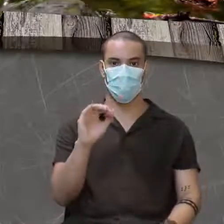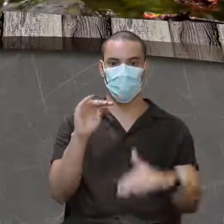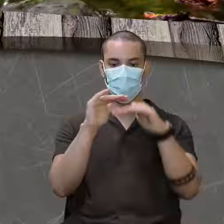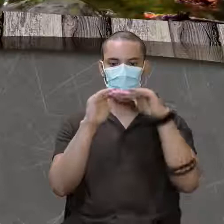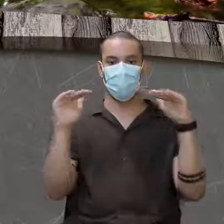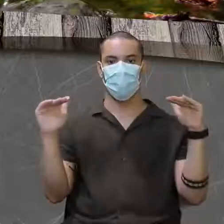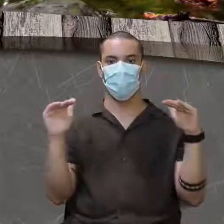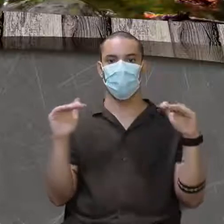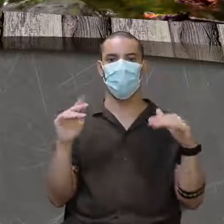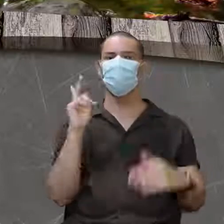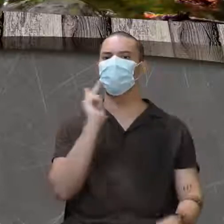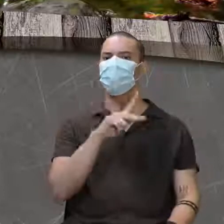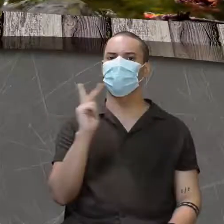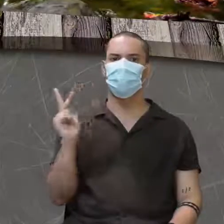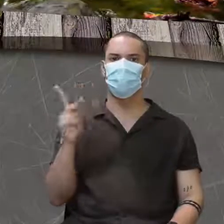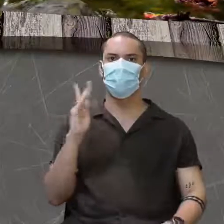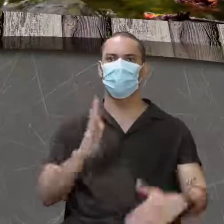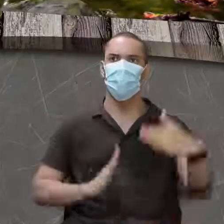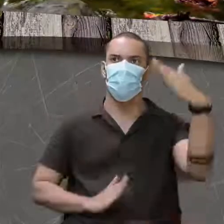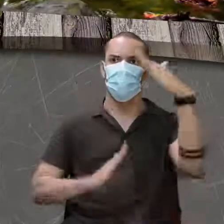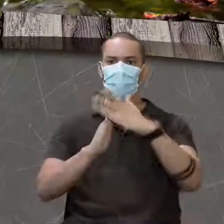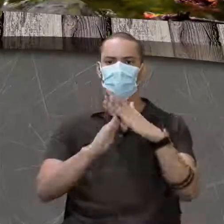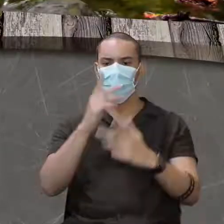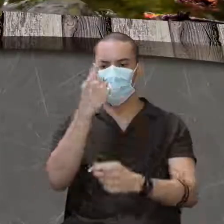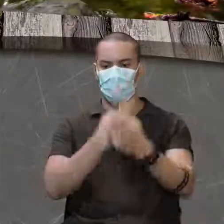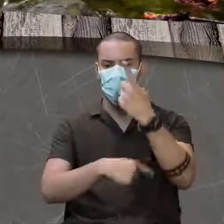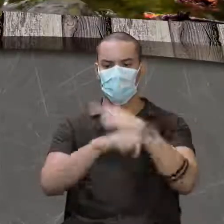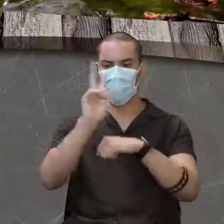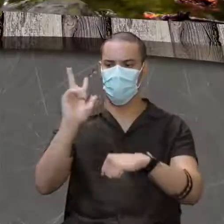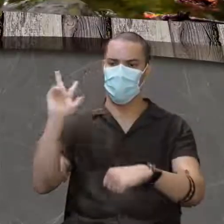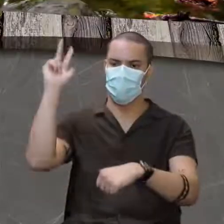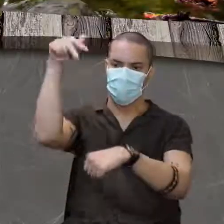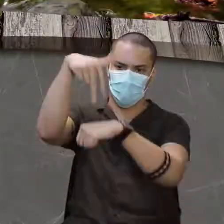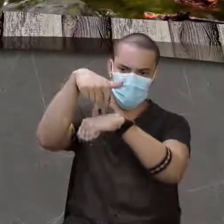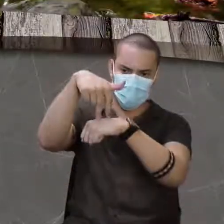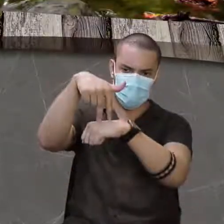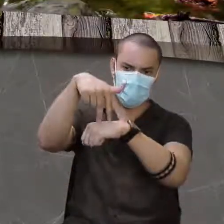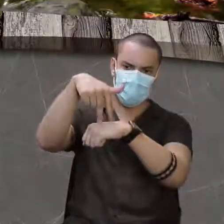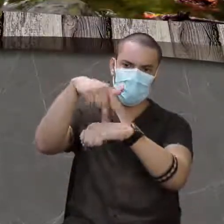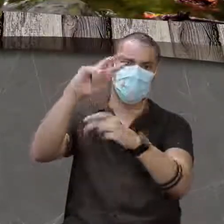Professora, quando a gente chega no topo, quando essa comunidade chega no topo,